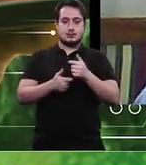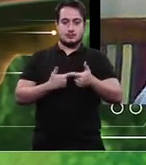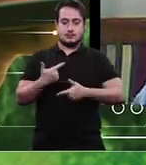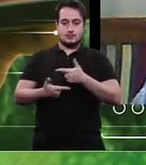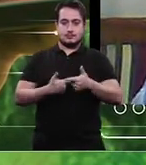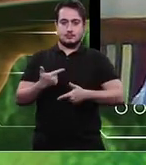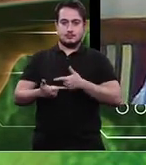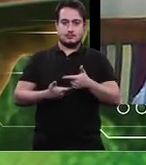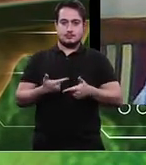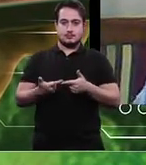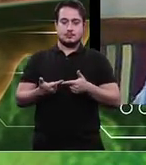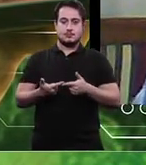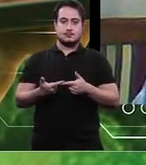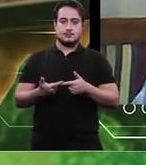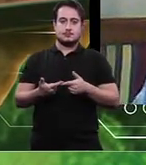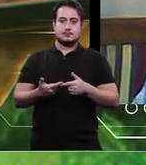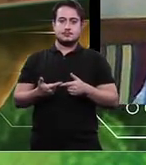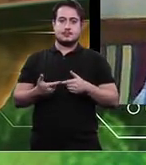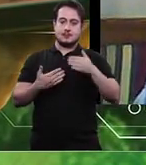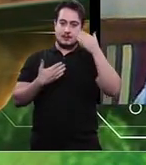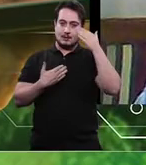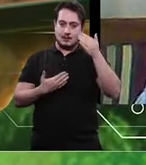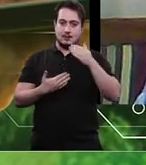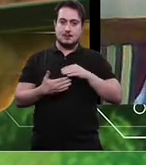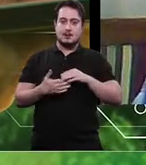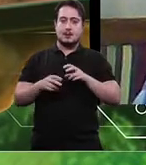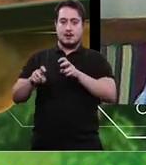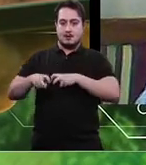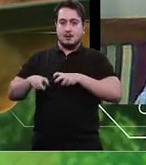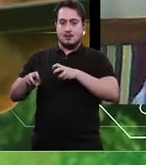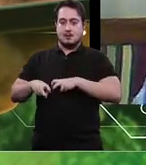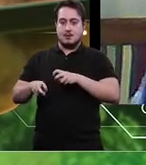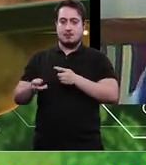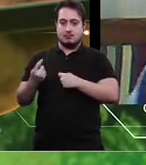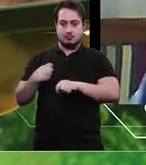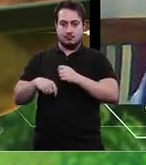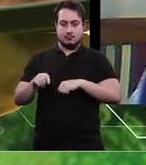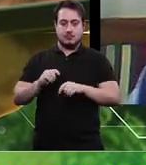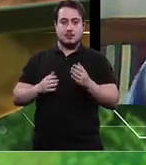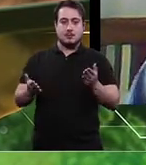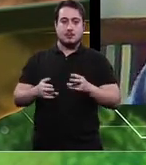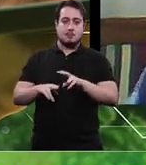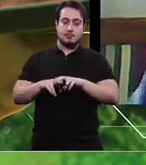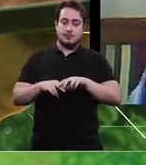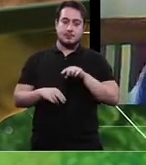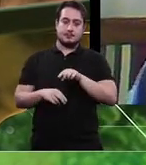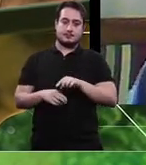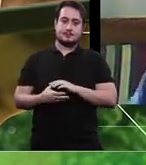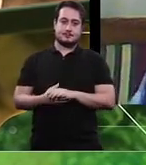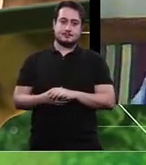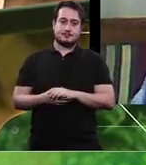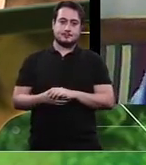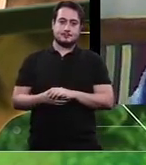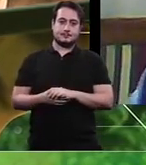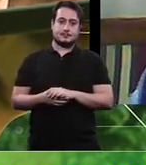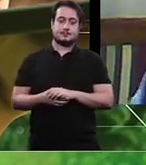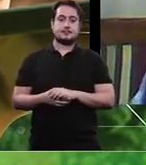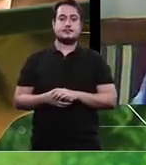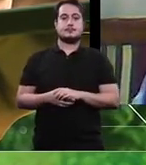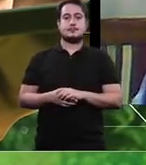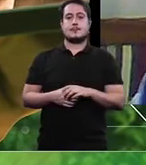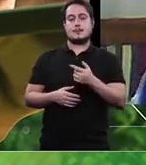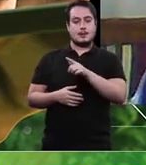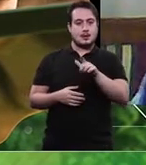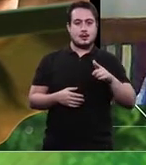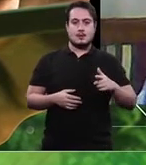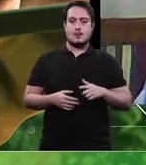e graças a isso, e o agronegócio é o agronegócio hoje, por pessoas como Pedro e